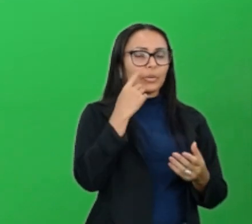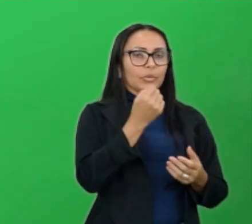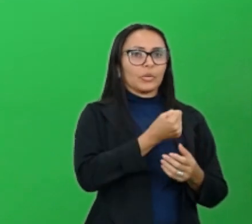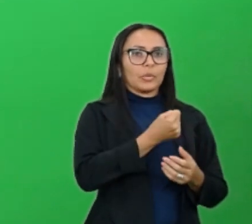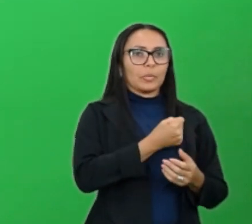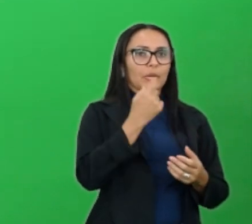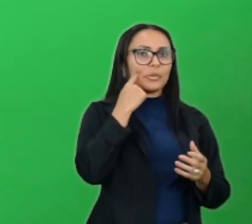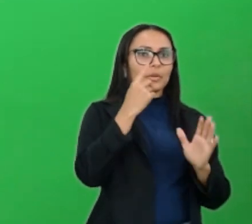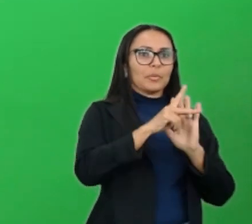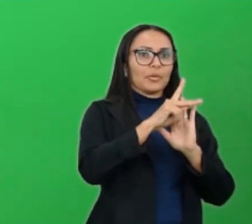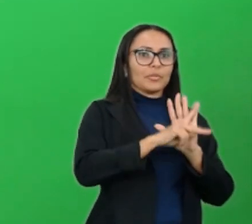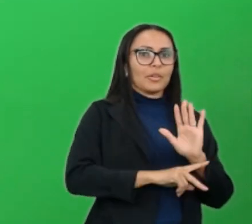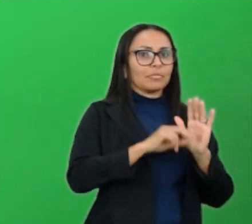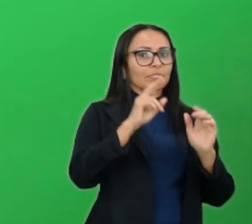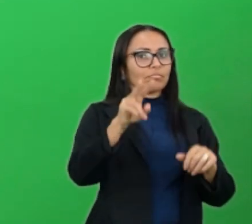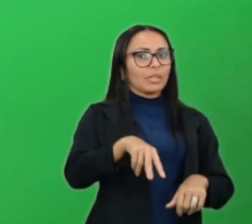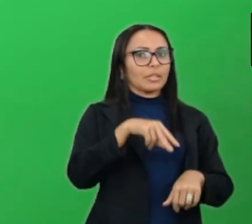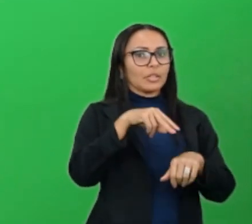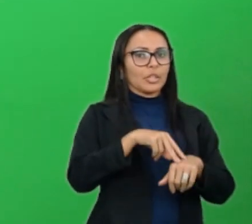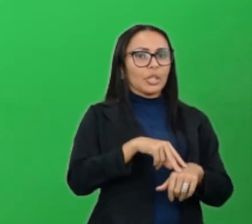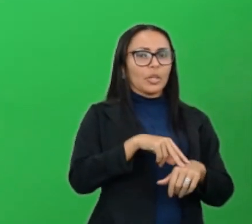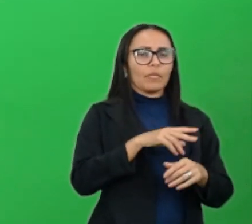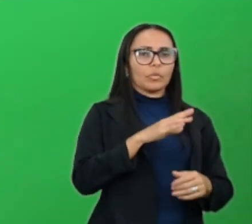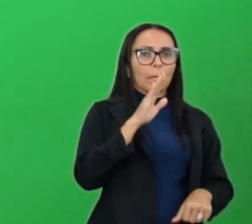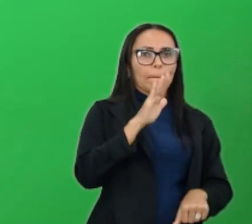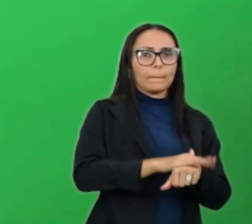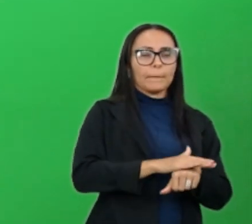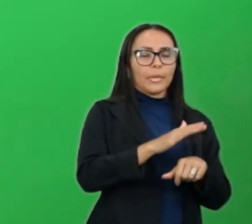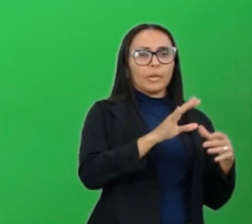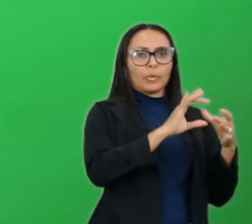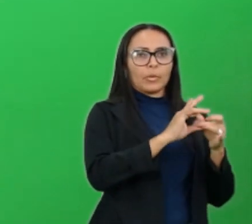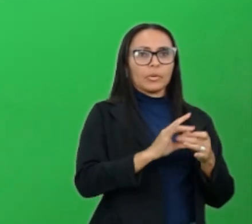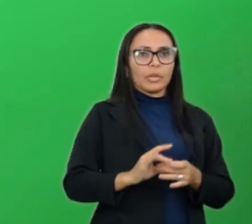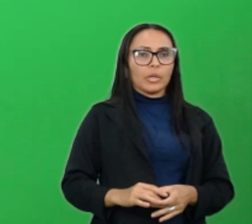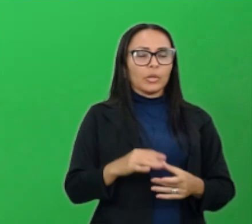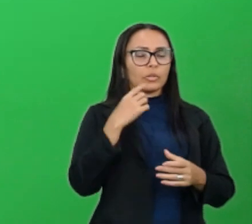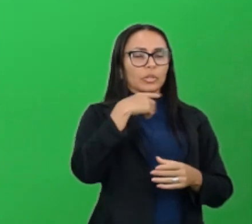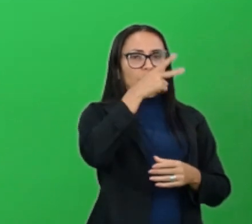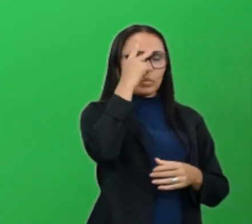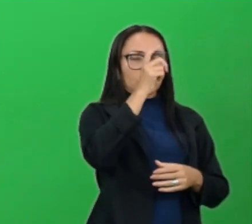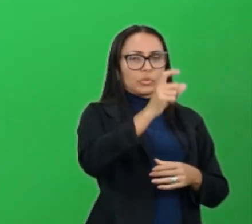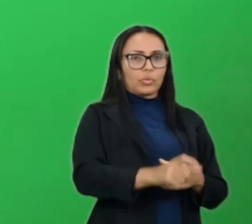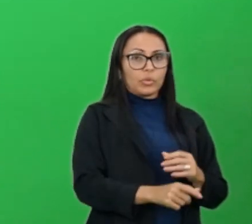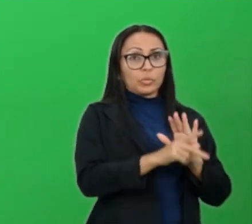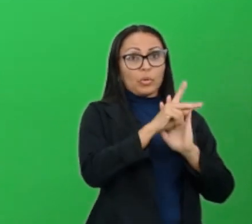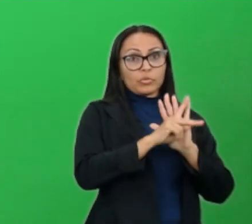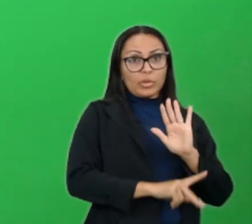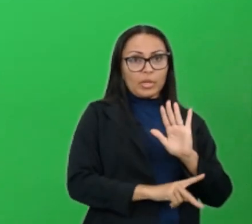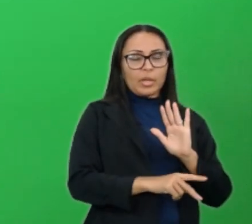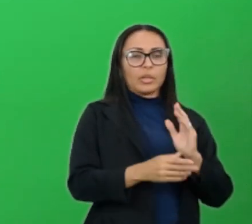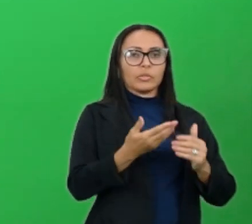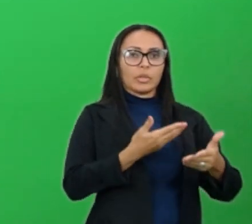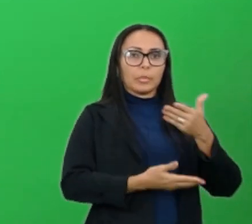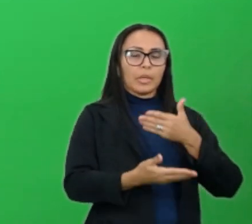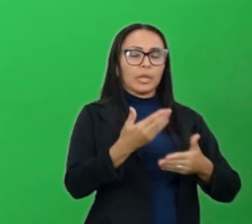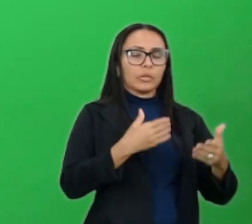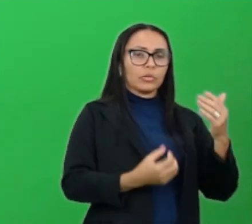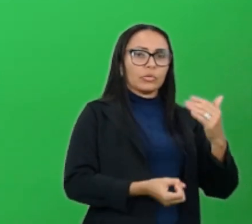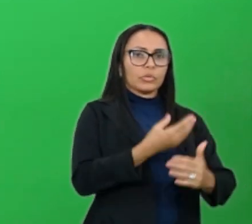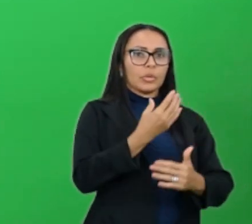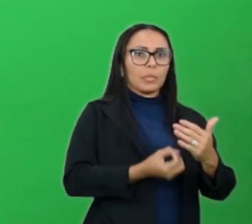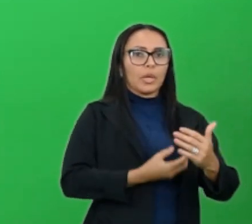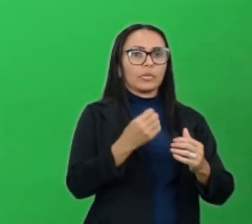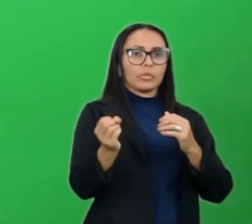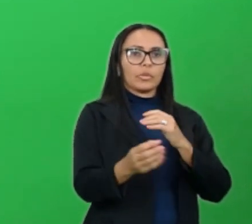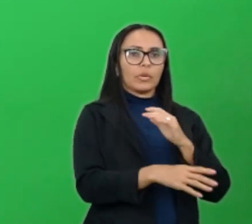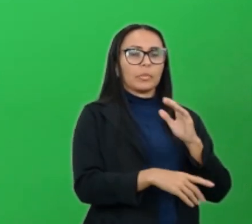mesmo contexto, número de pessoas ativas nos projetos, surgimento de novos projetos, são quantidades ou